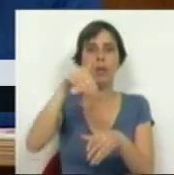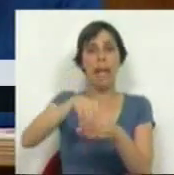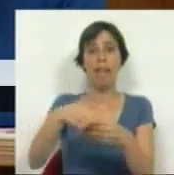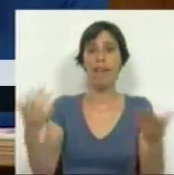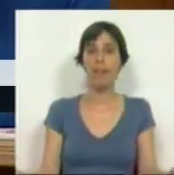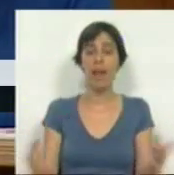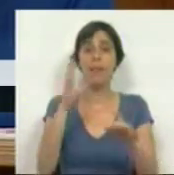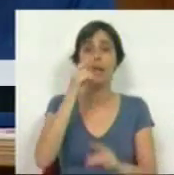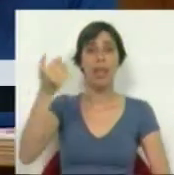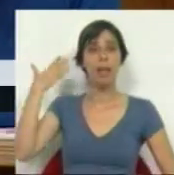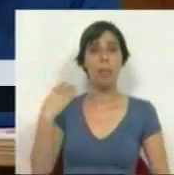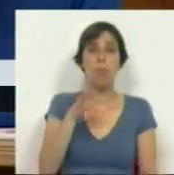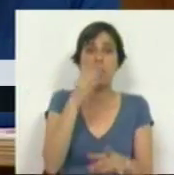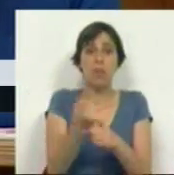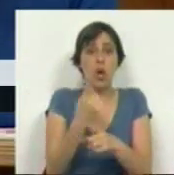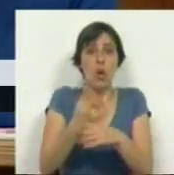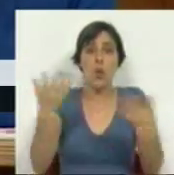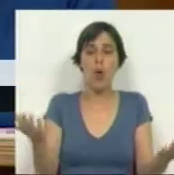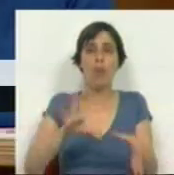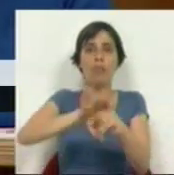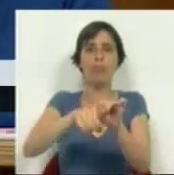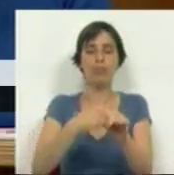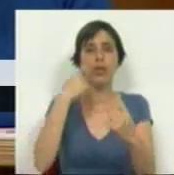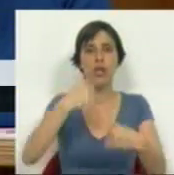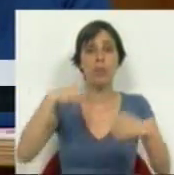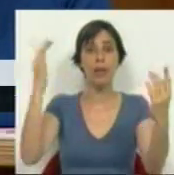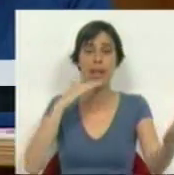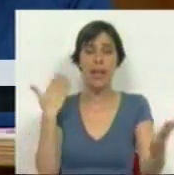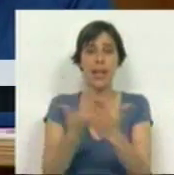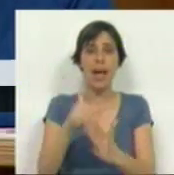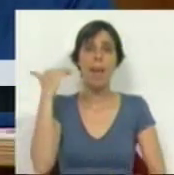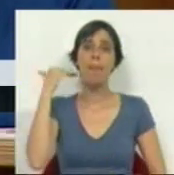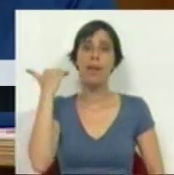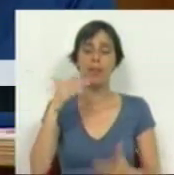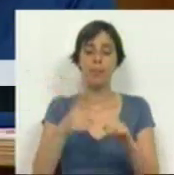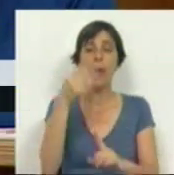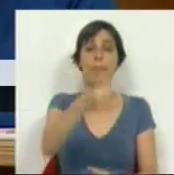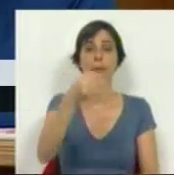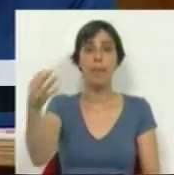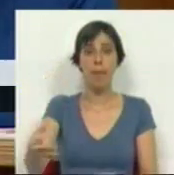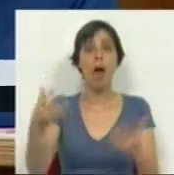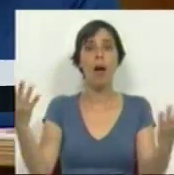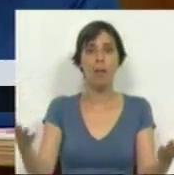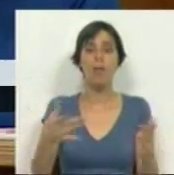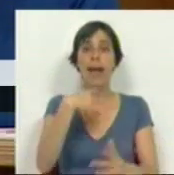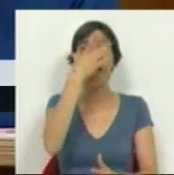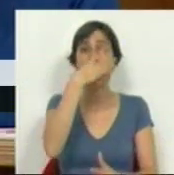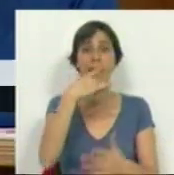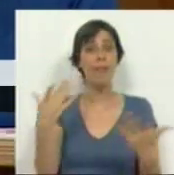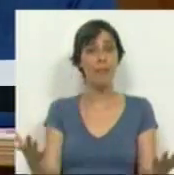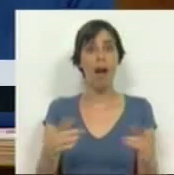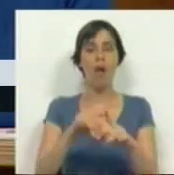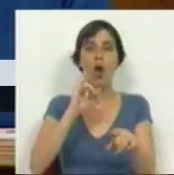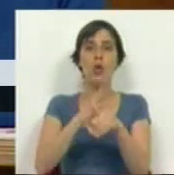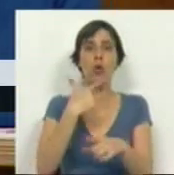internas. Se há pouco a dizer sobre o degradante espetáculo oferecido por Pedro Passos Coelho e Paulo Portas, Cavaco Silva